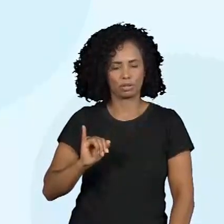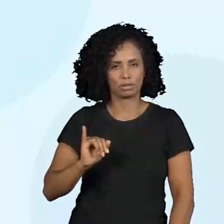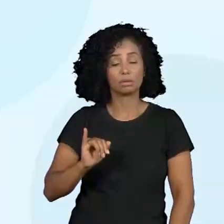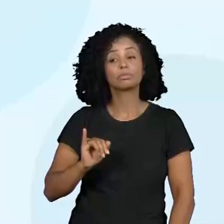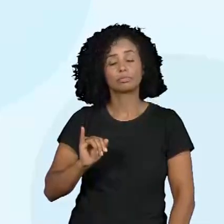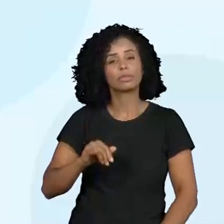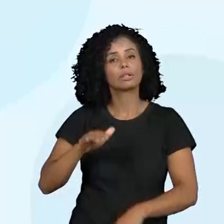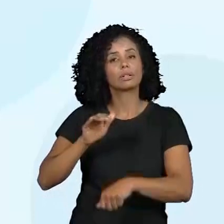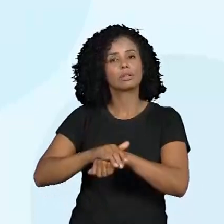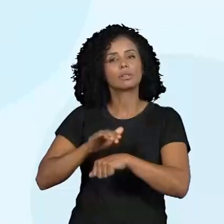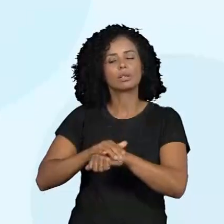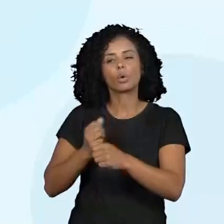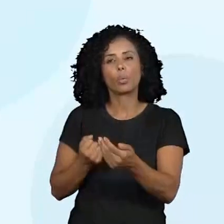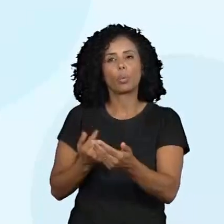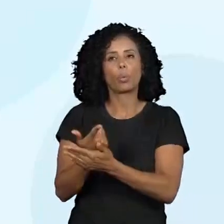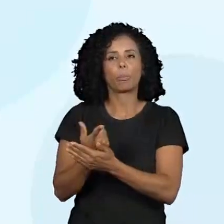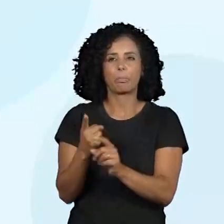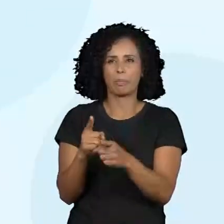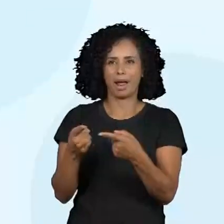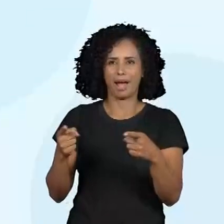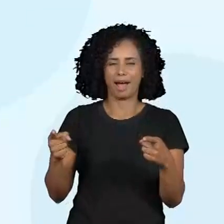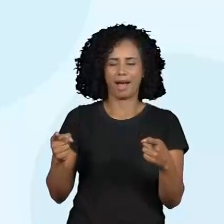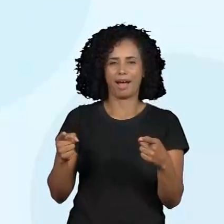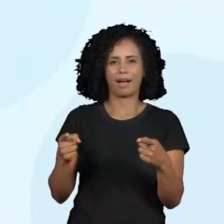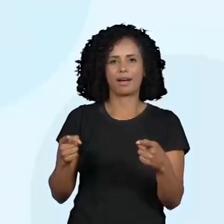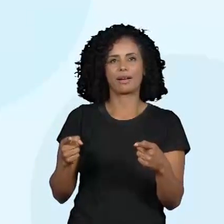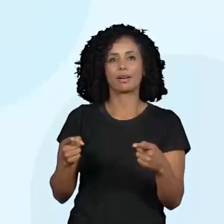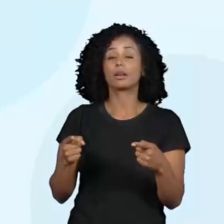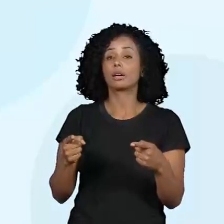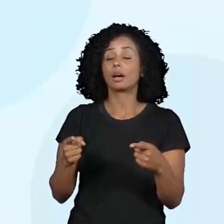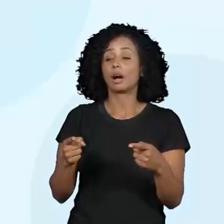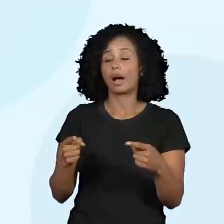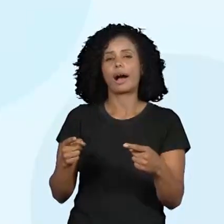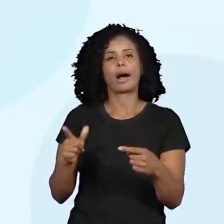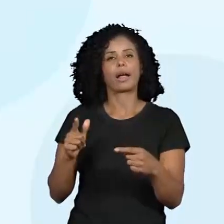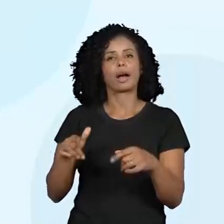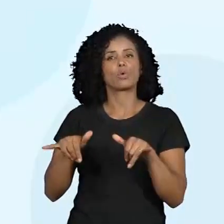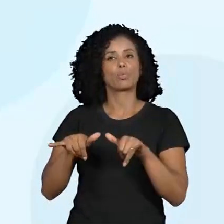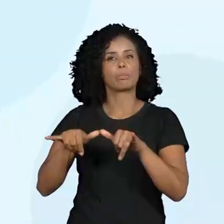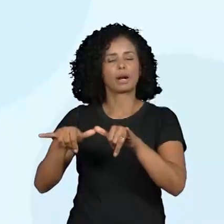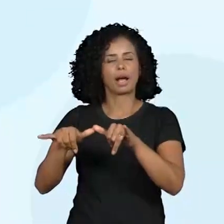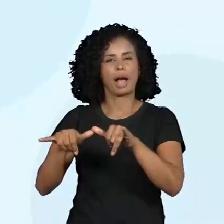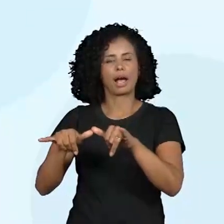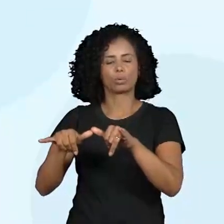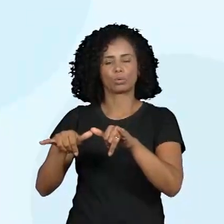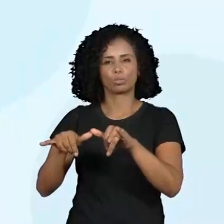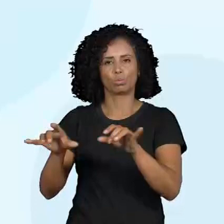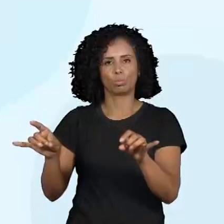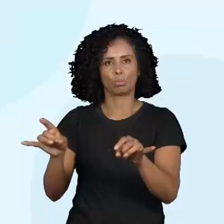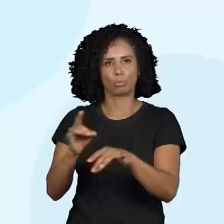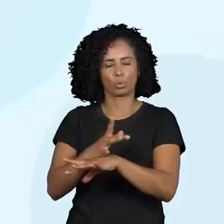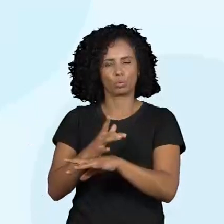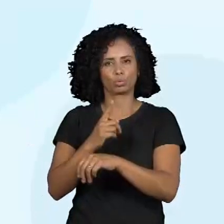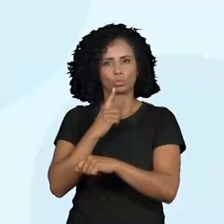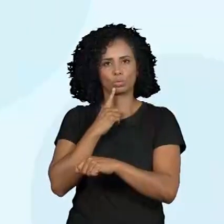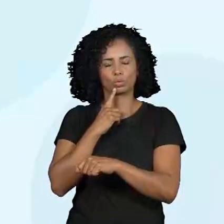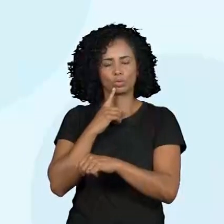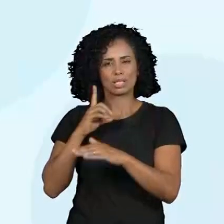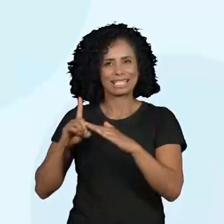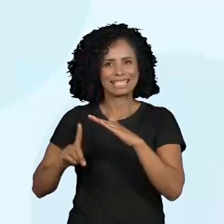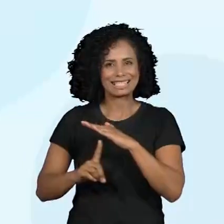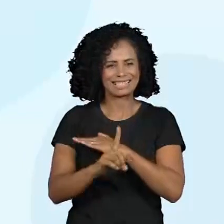compras para um churrasco e ao saírem se eu continuo falando de